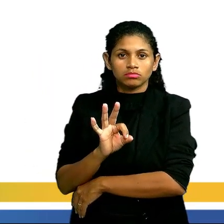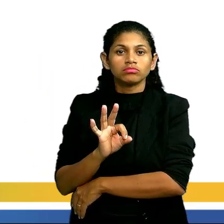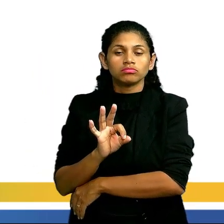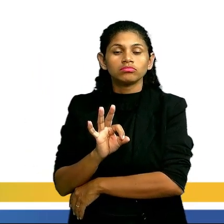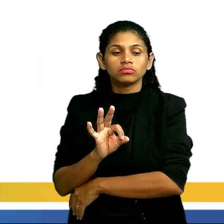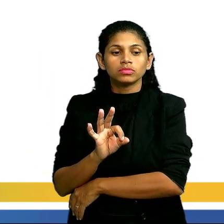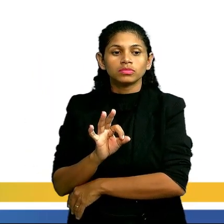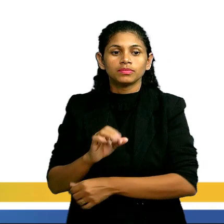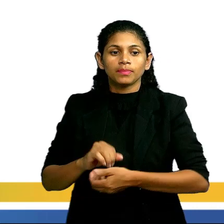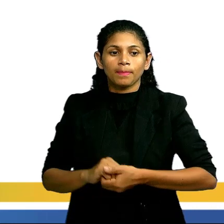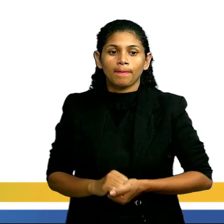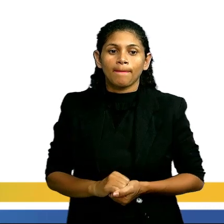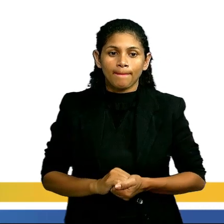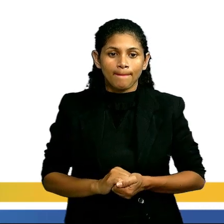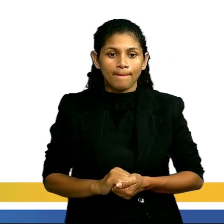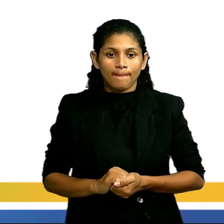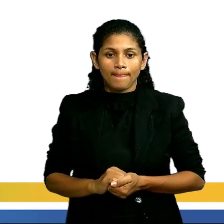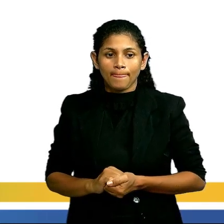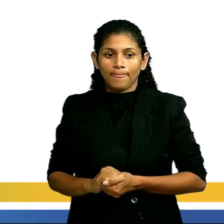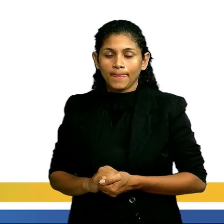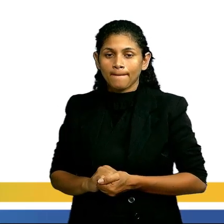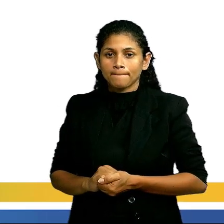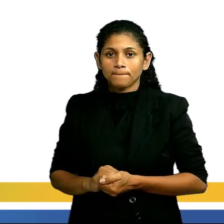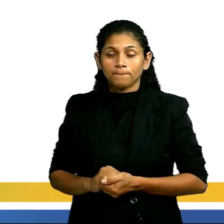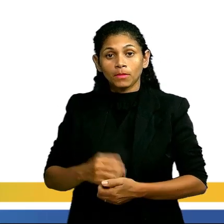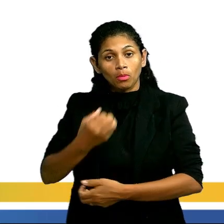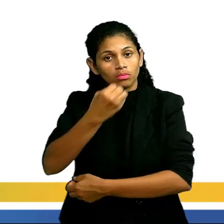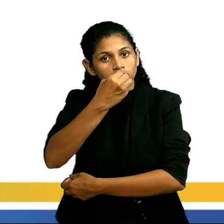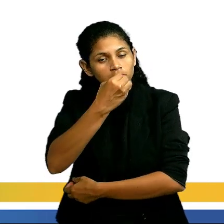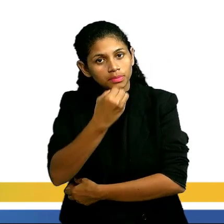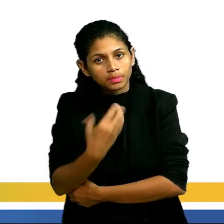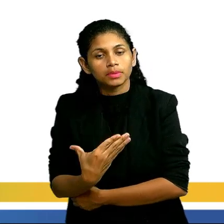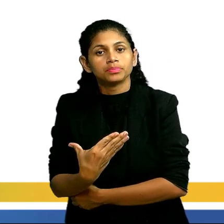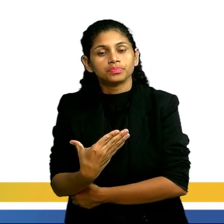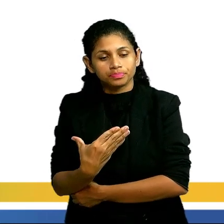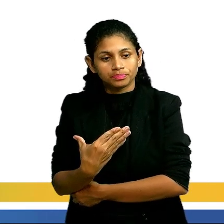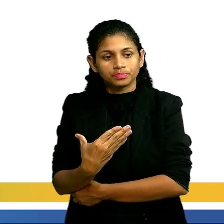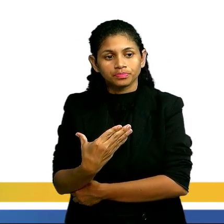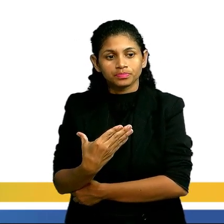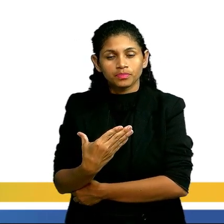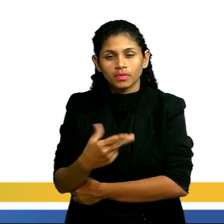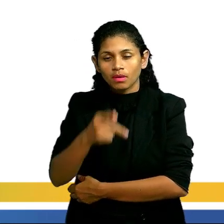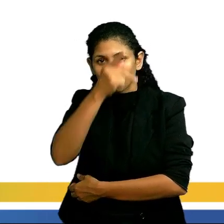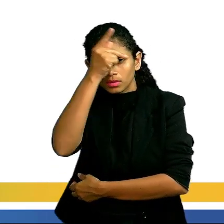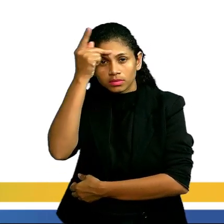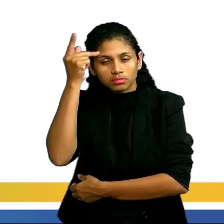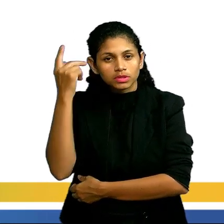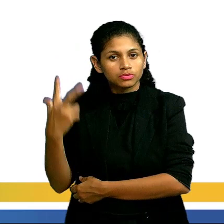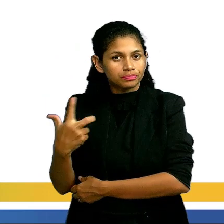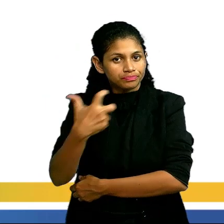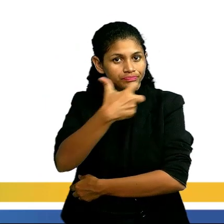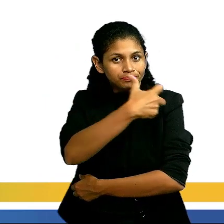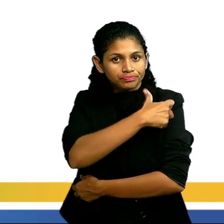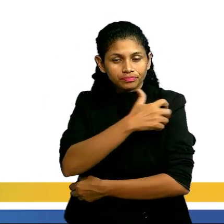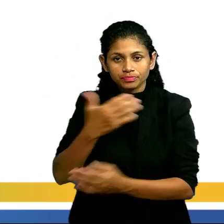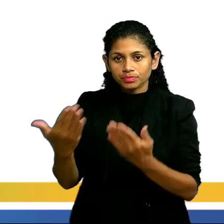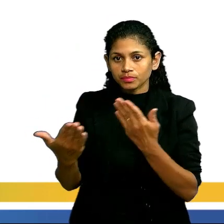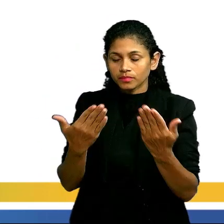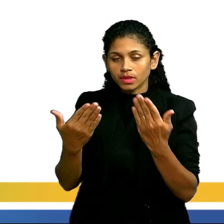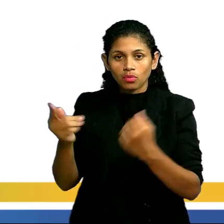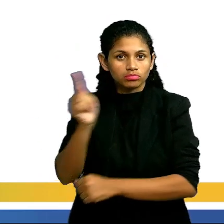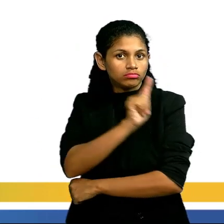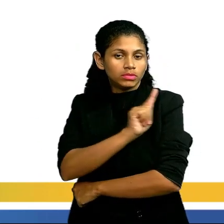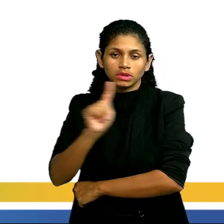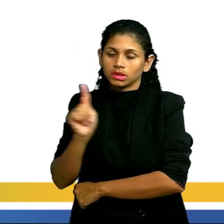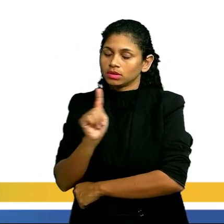só, o benefício da utilização dessa vacina é que pessoas vacinadas, em comparação com as